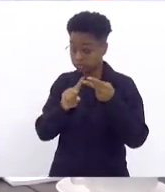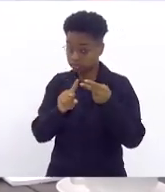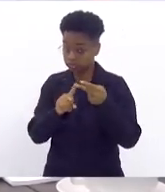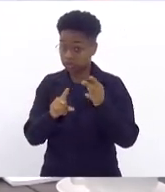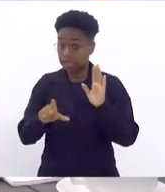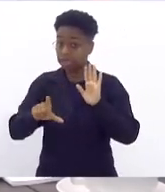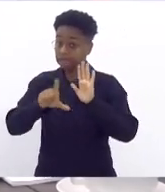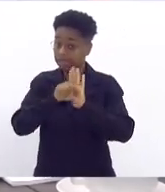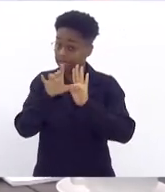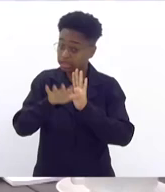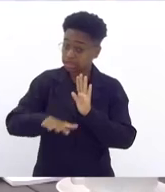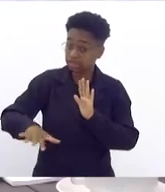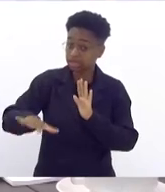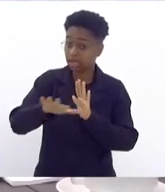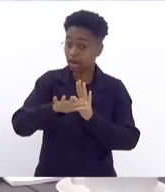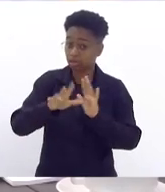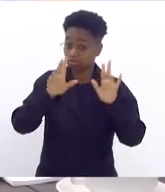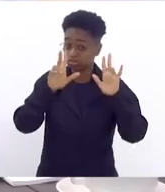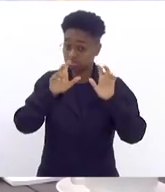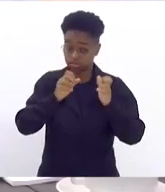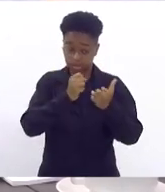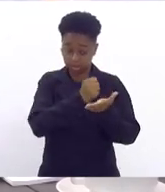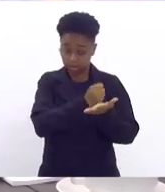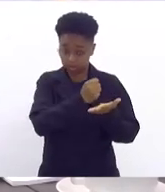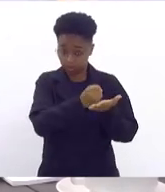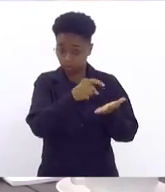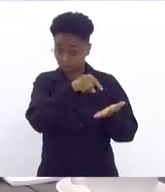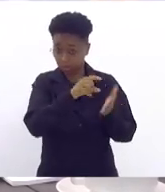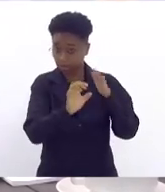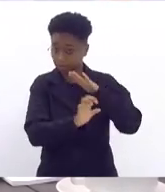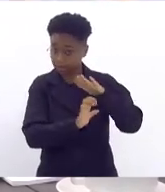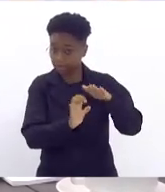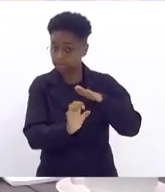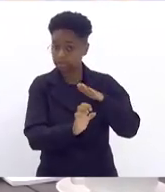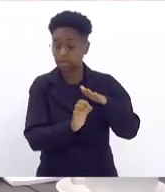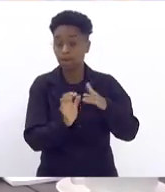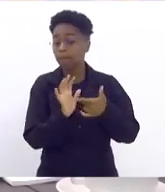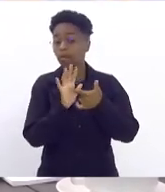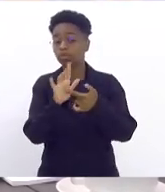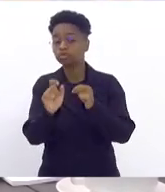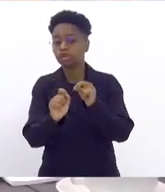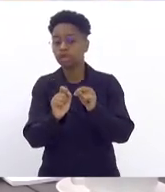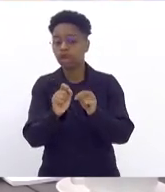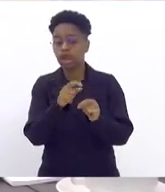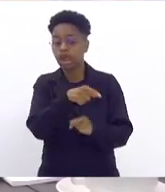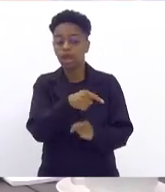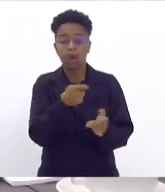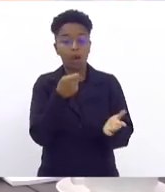geral das concessões determina que cabe às concessionárias